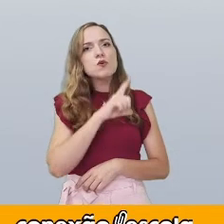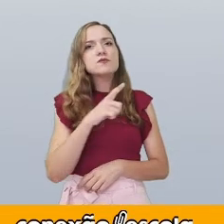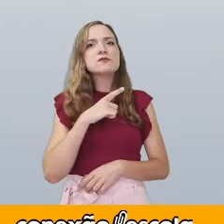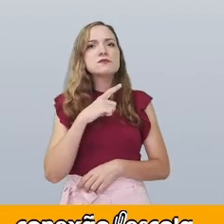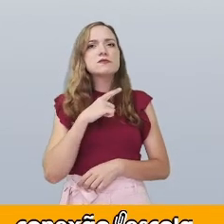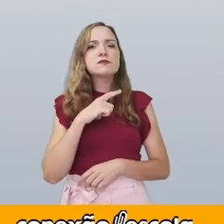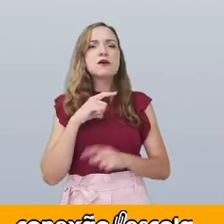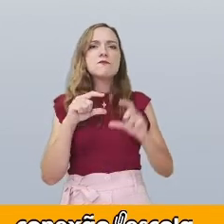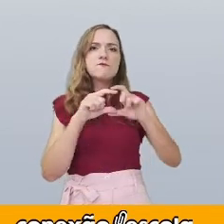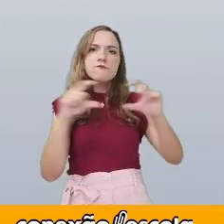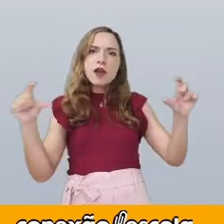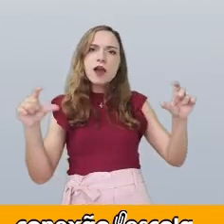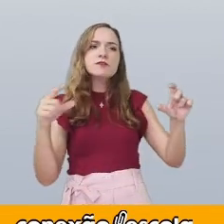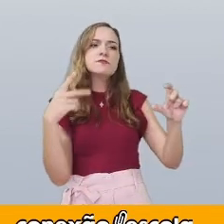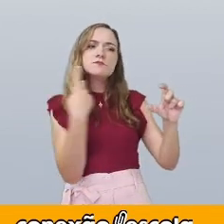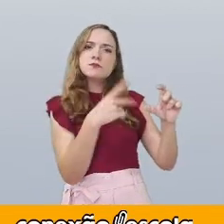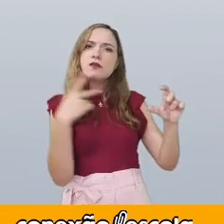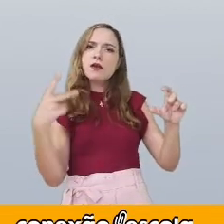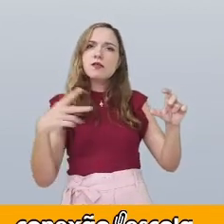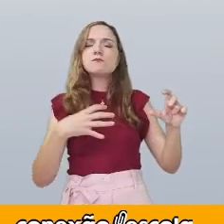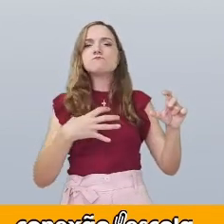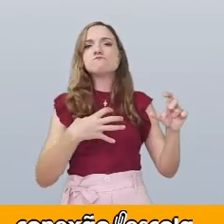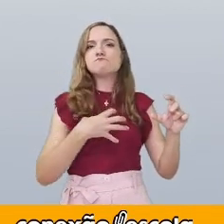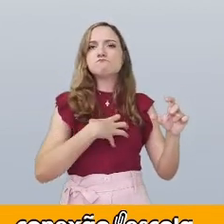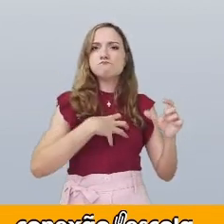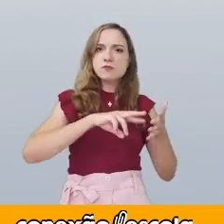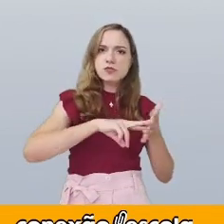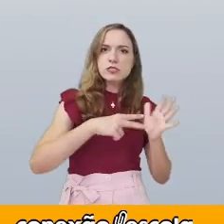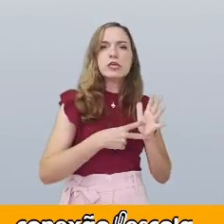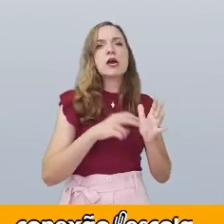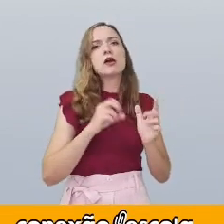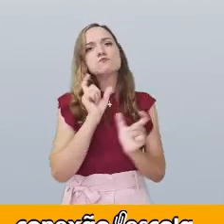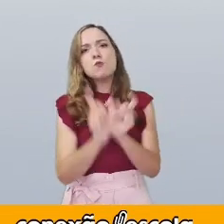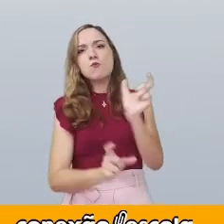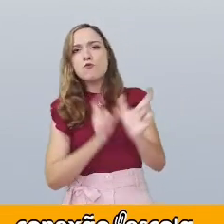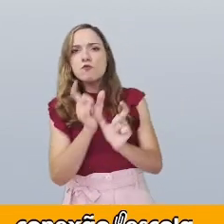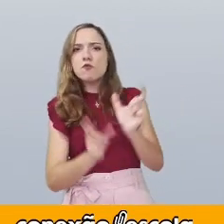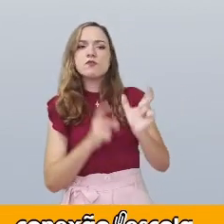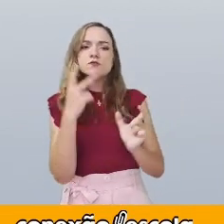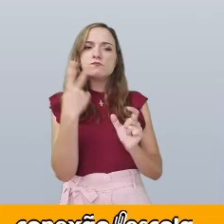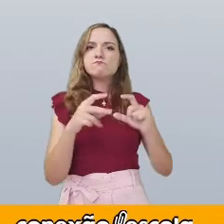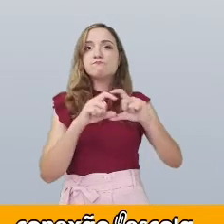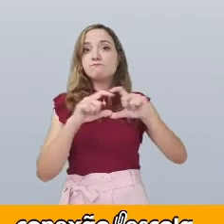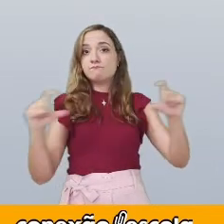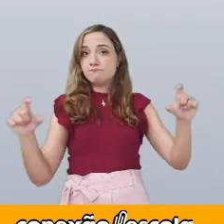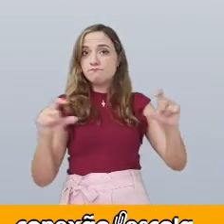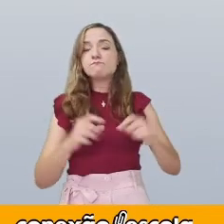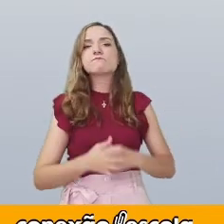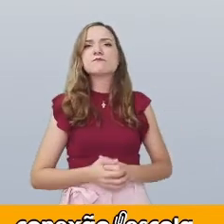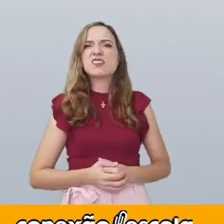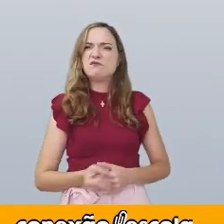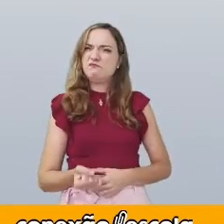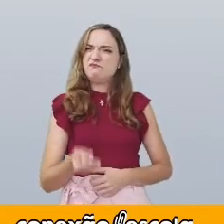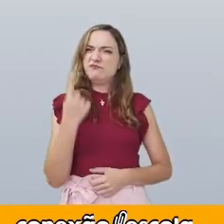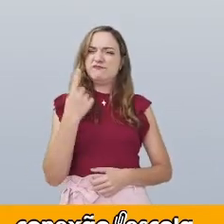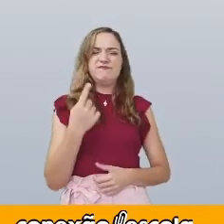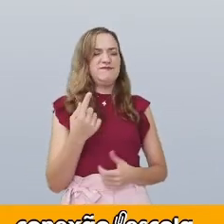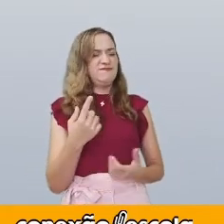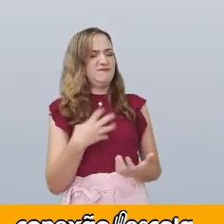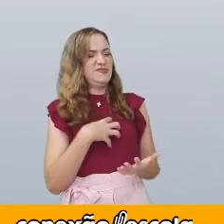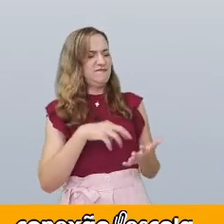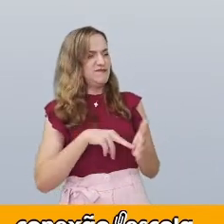entre as funções sintáticas ou morfológicas dos elementos da oração. Professor, pelo amor de